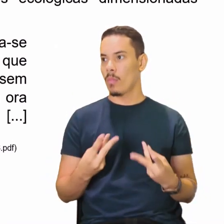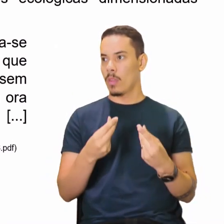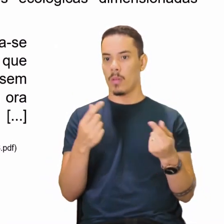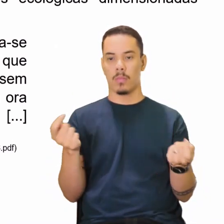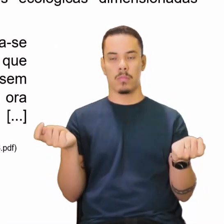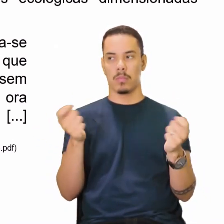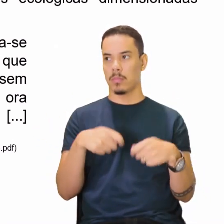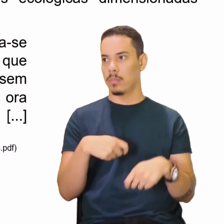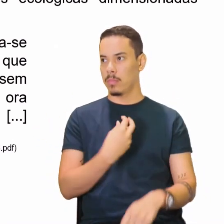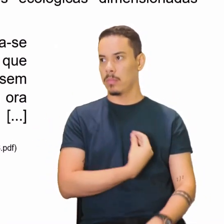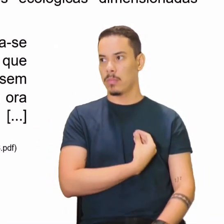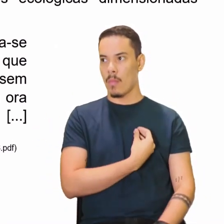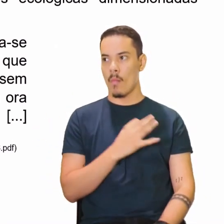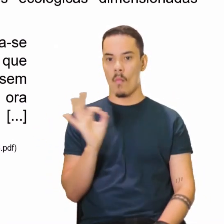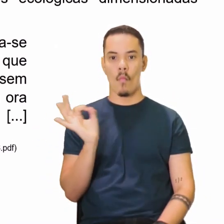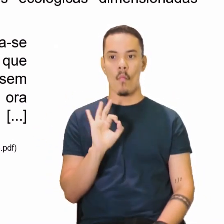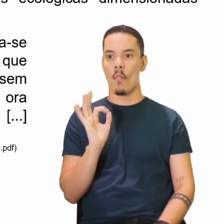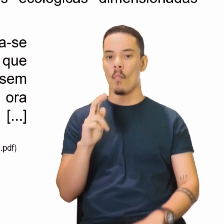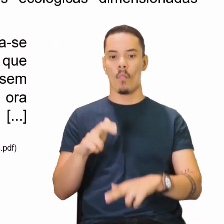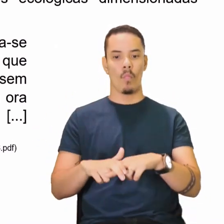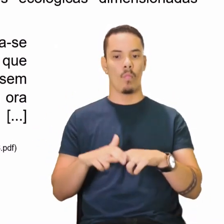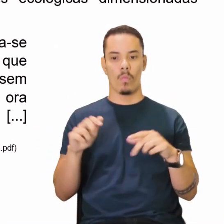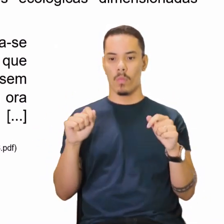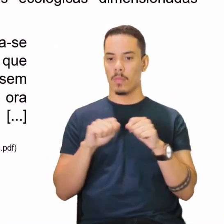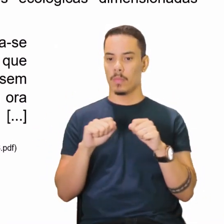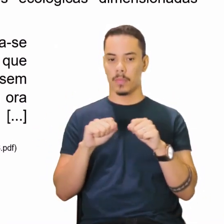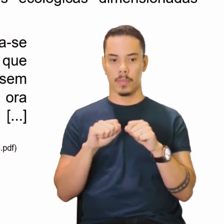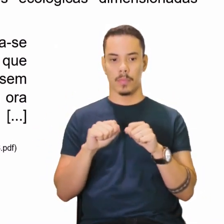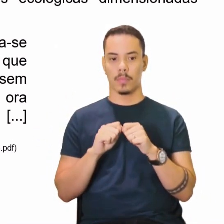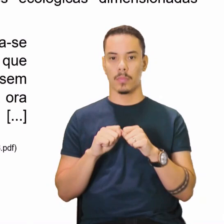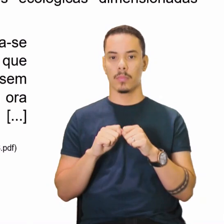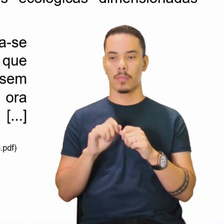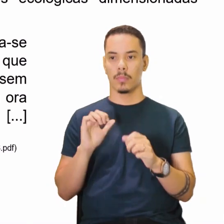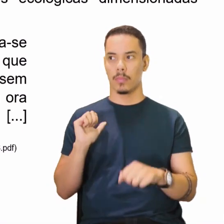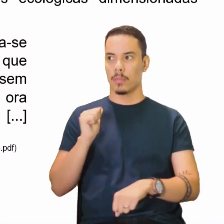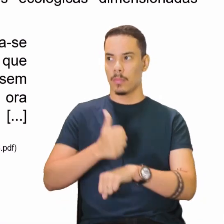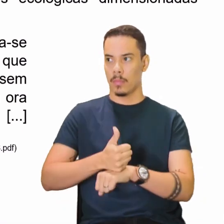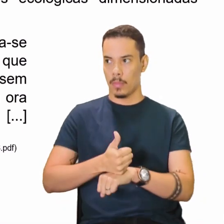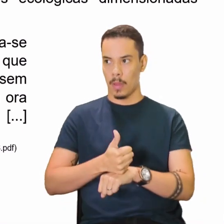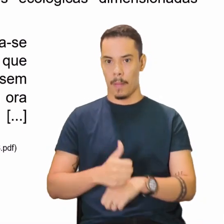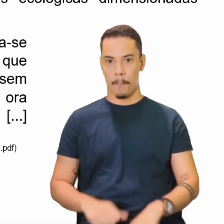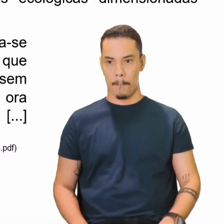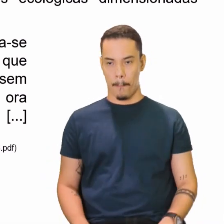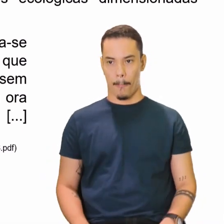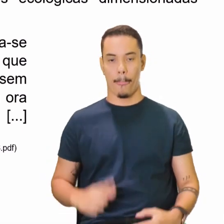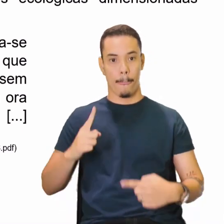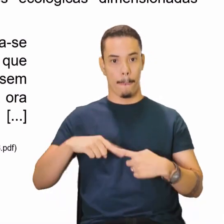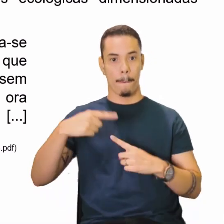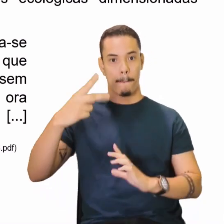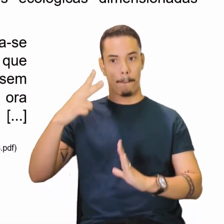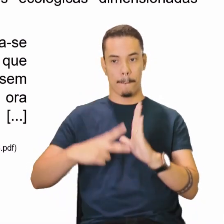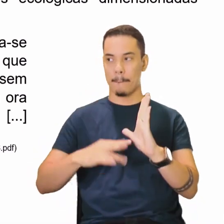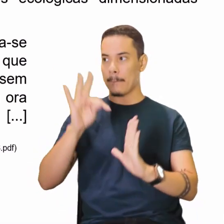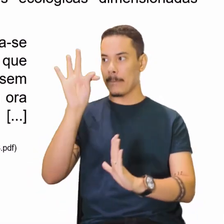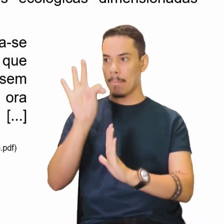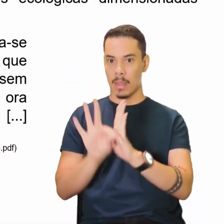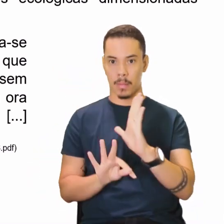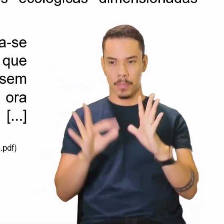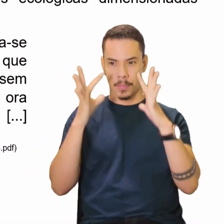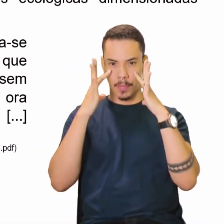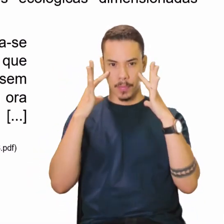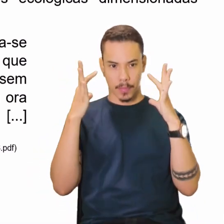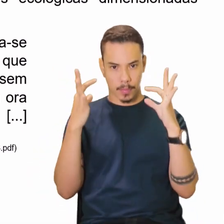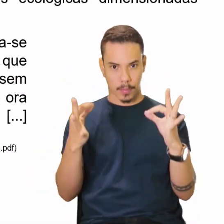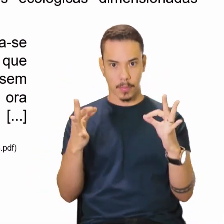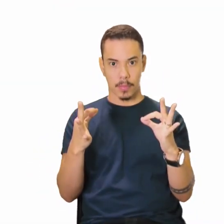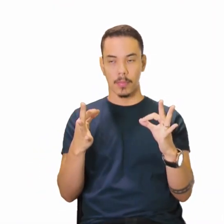de sobrevivência para o sistema ora dominante. Ok, após a leitura do texto, atentamente,